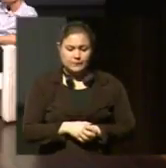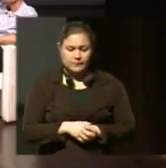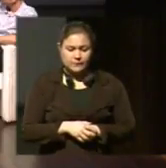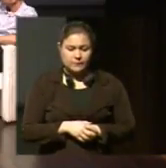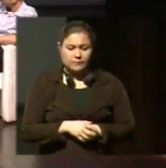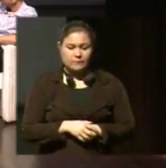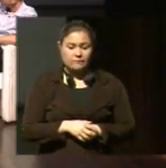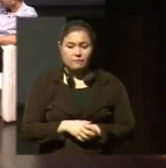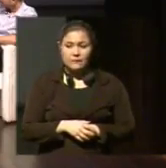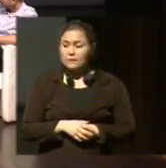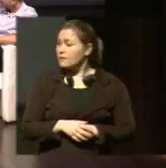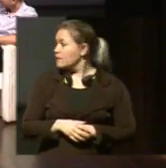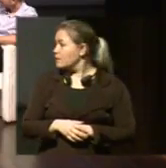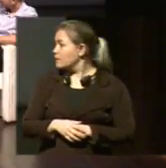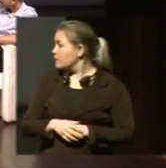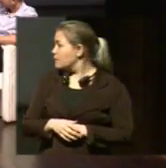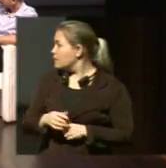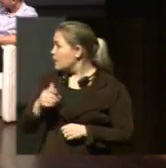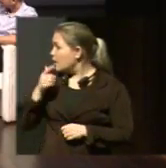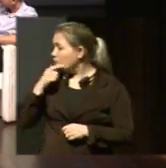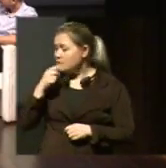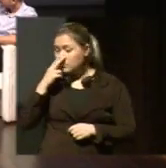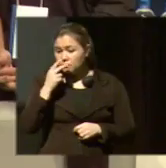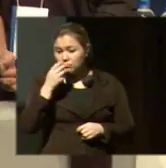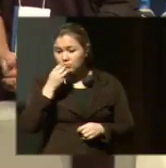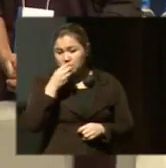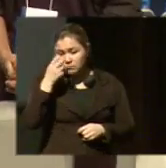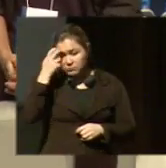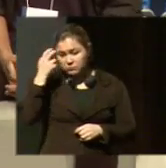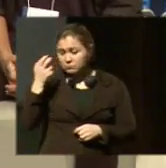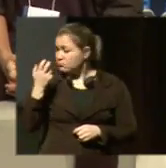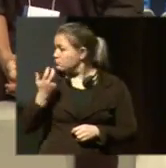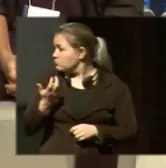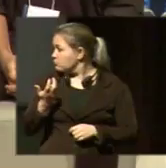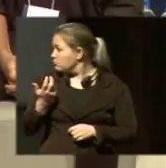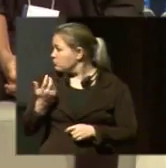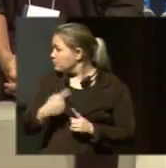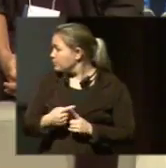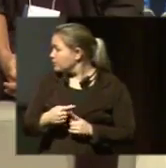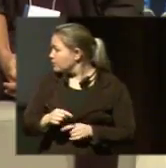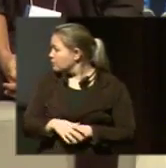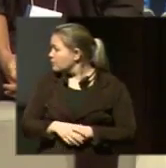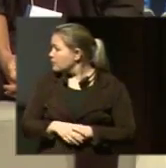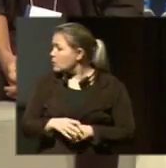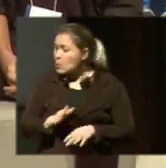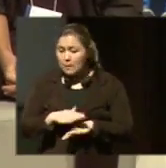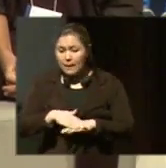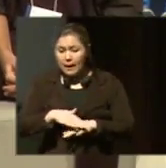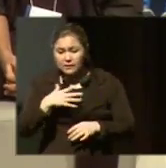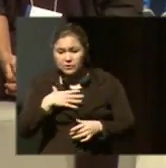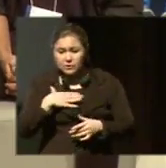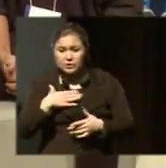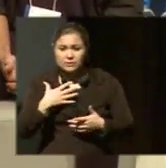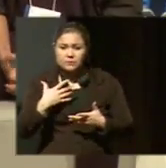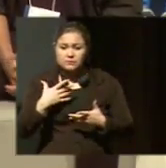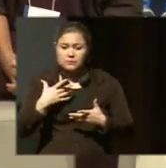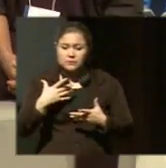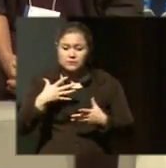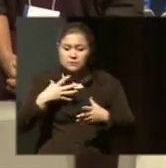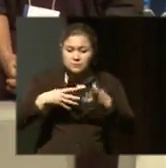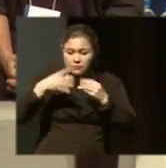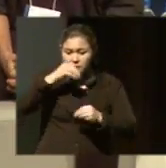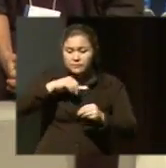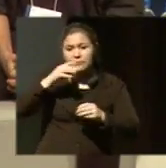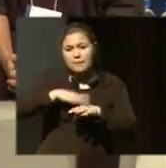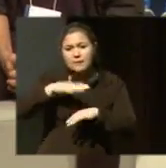A velhice podia ser sinônimo de sabedoria. Assim seria uma boa representação. Uhum. Porque quanto mais a gente vive, mais a gente ganha experiência.